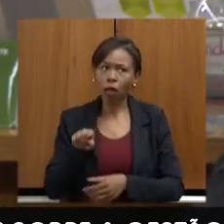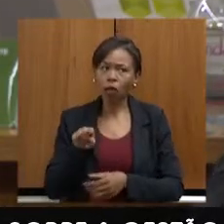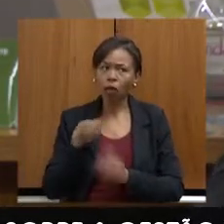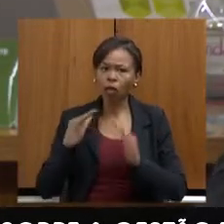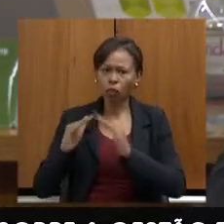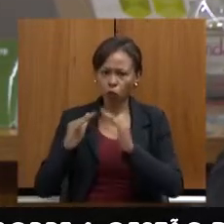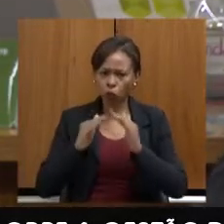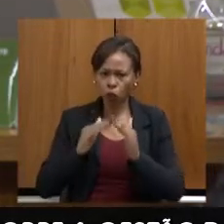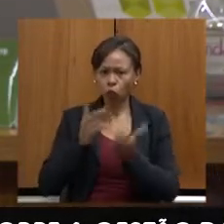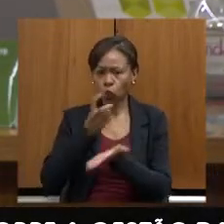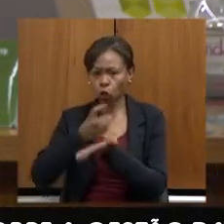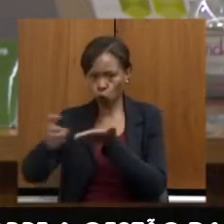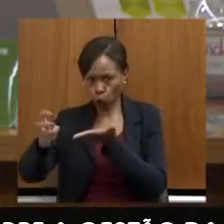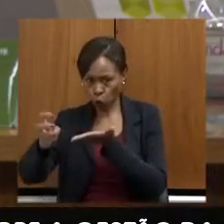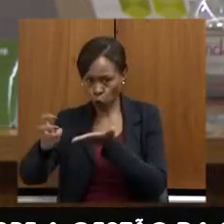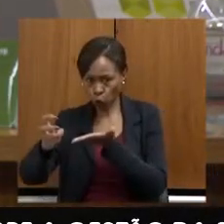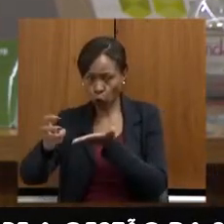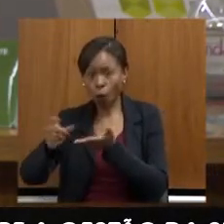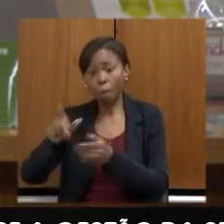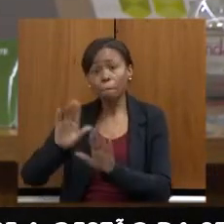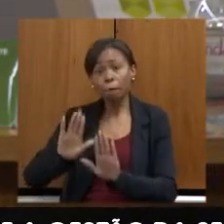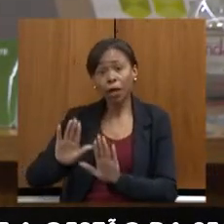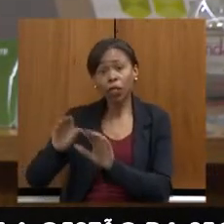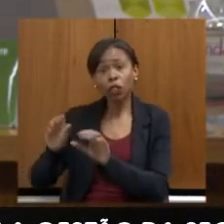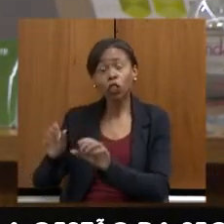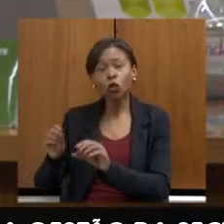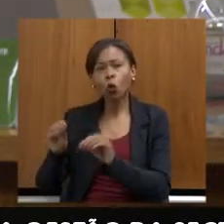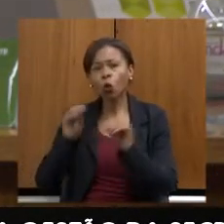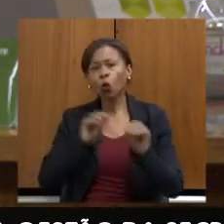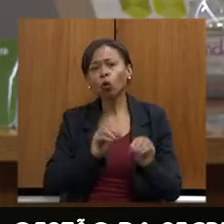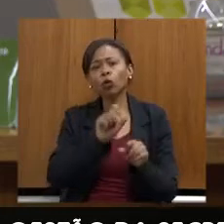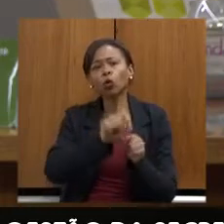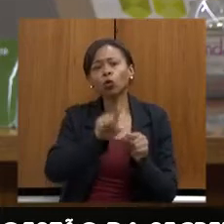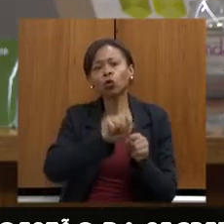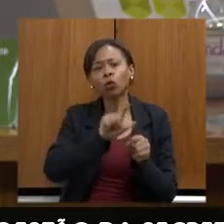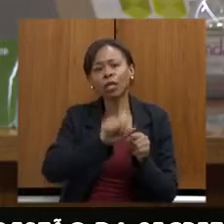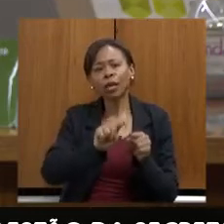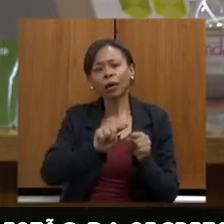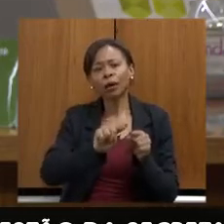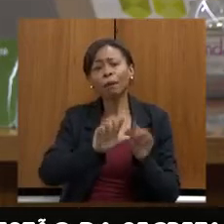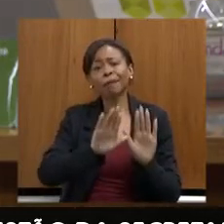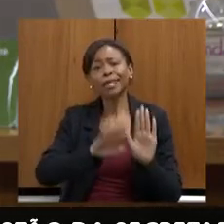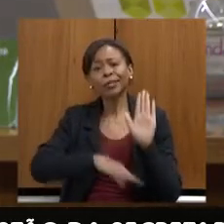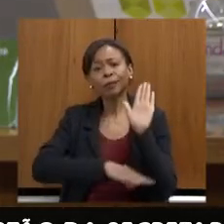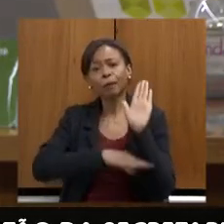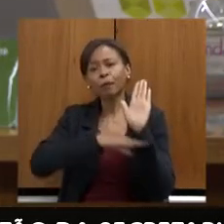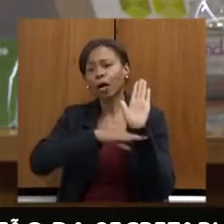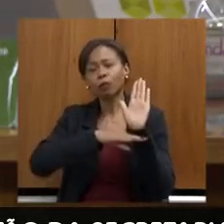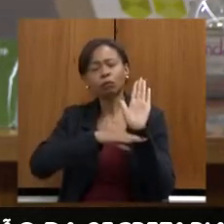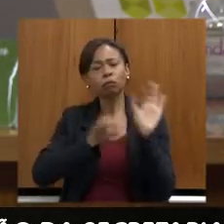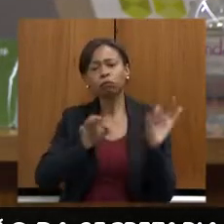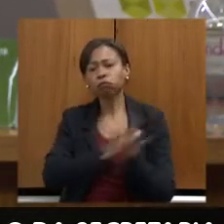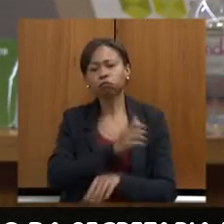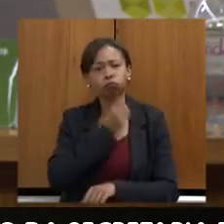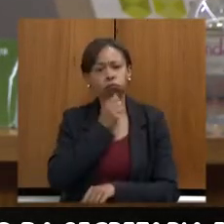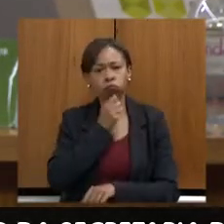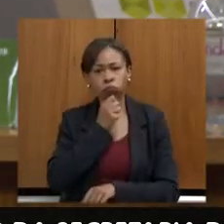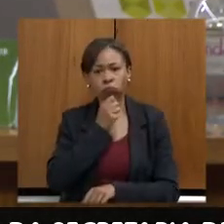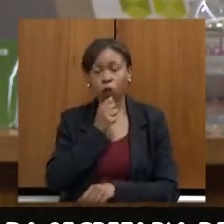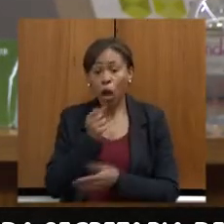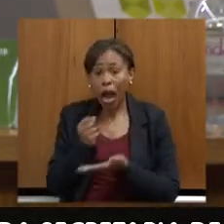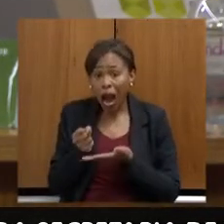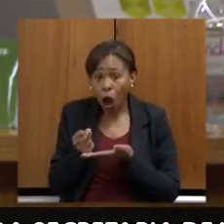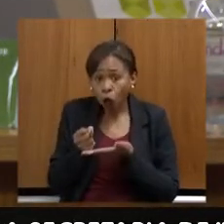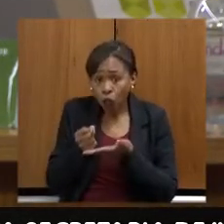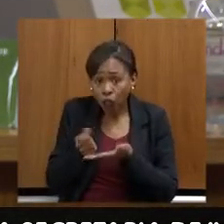aluguel social porque os os apartamentos não estavam prontos os auxílios são os aluguéis